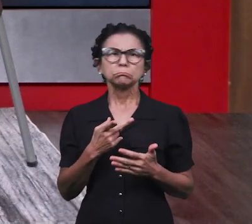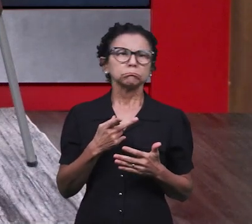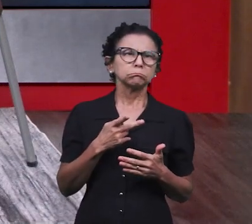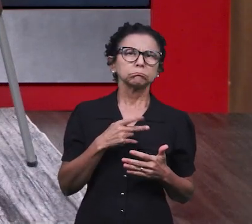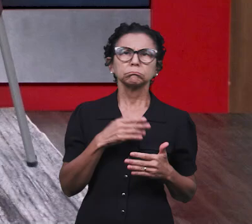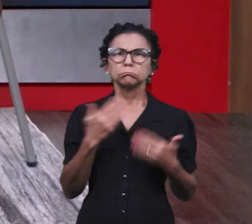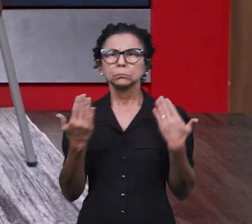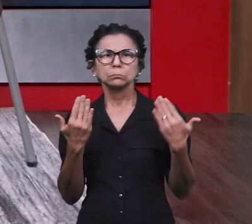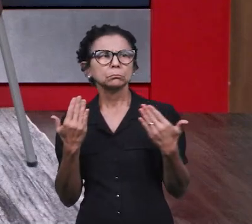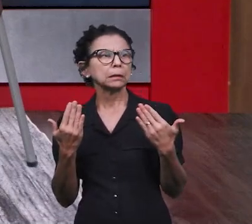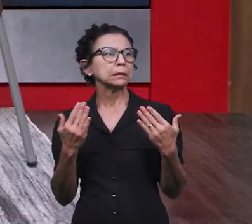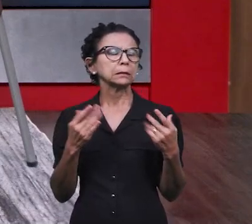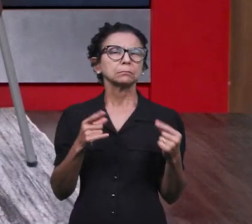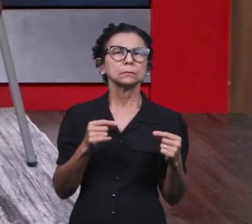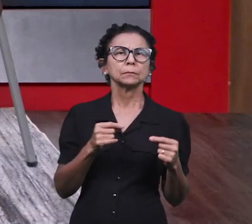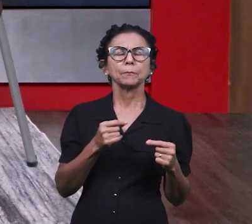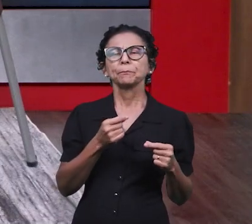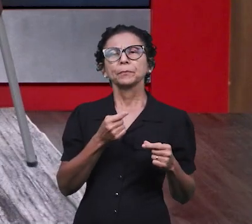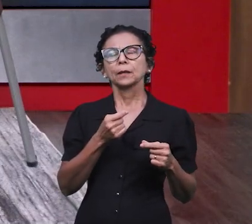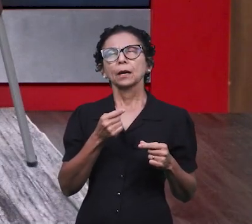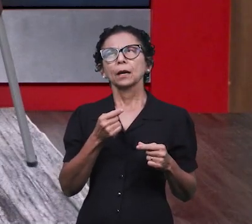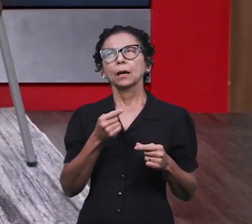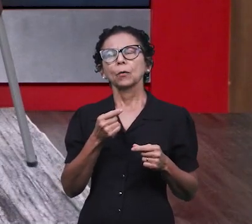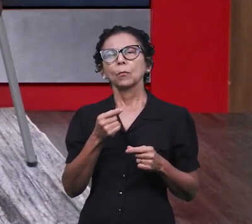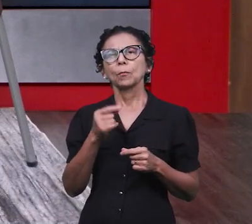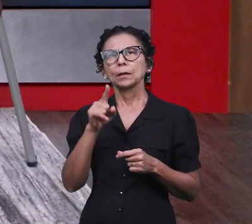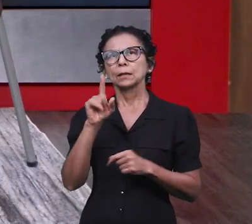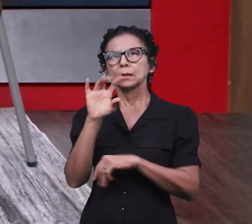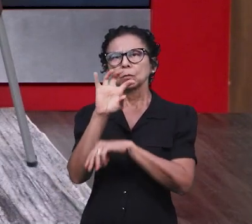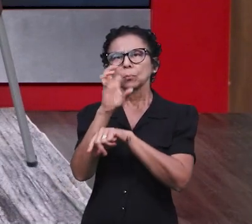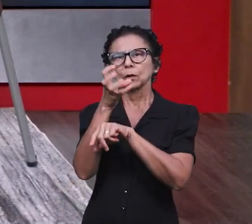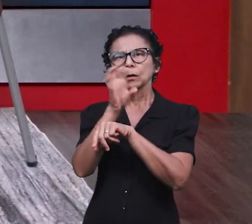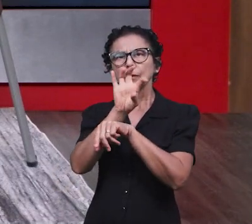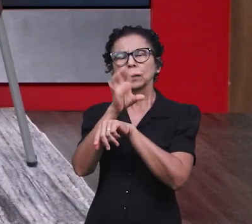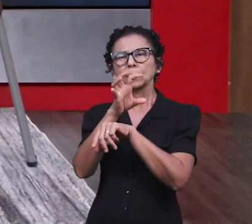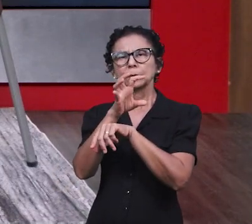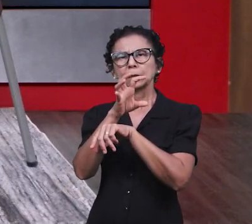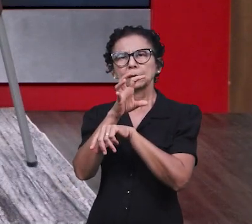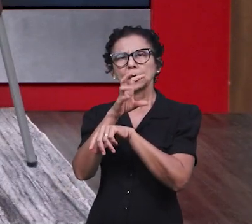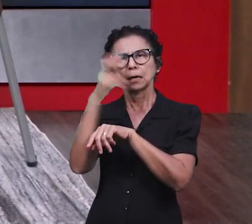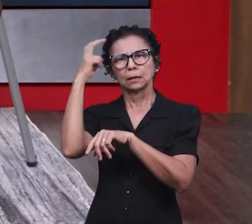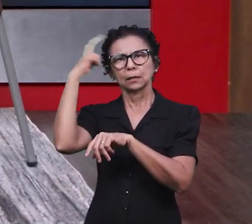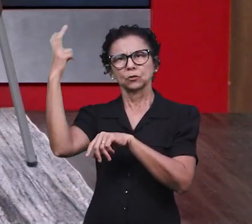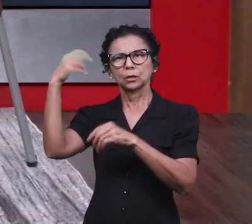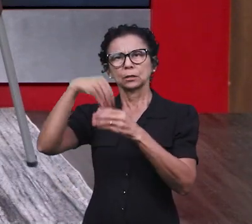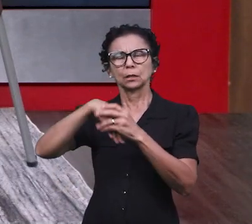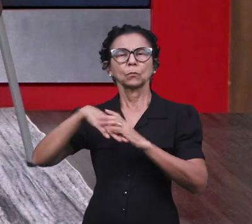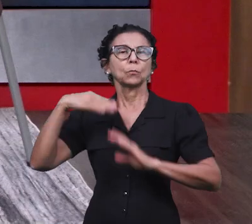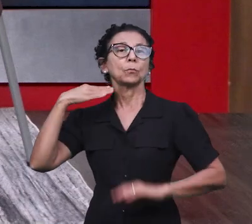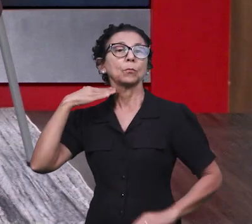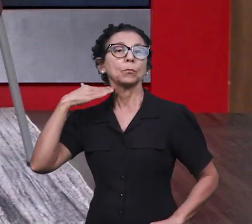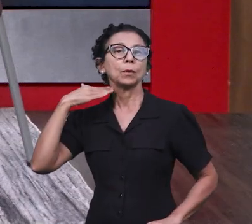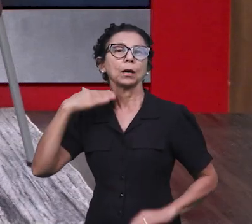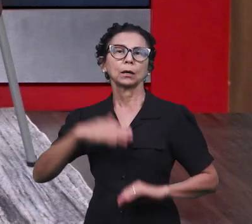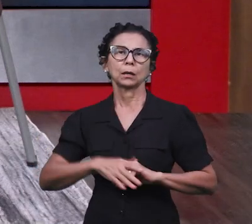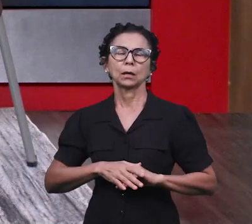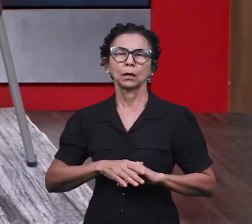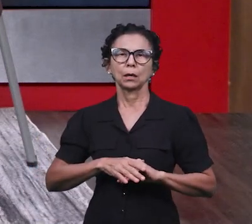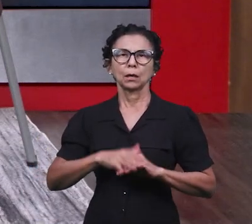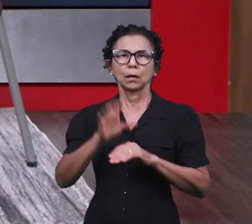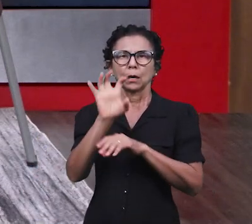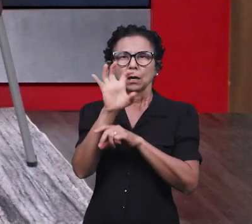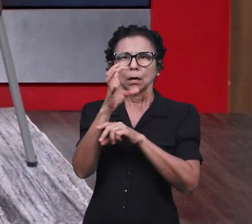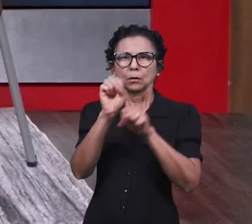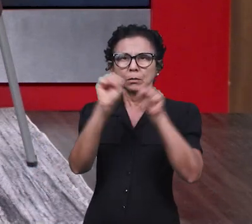né? Imagina uma câmera inteligente, por exemplo, dentro de um banco. E o sistema da câmera